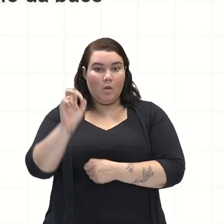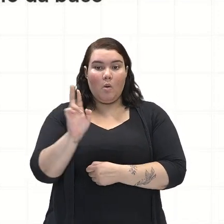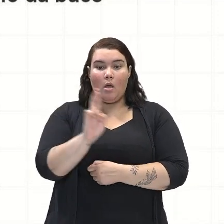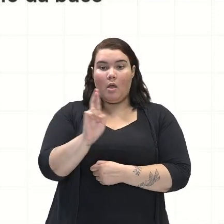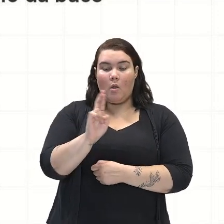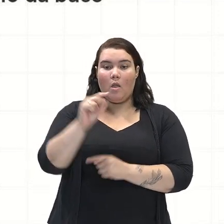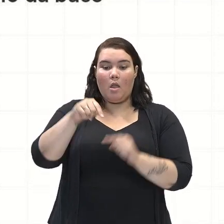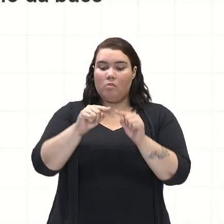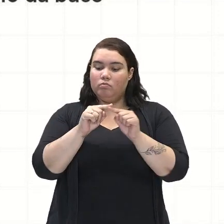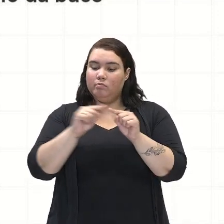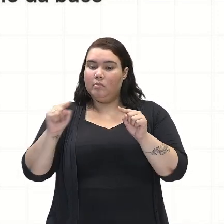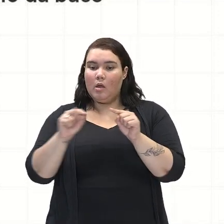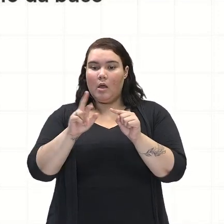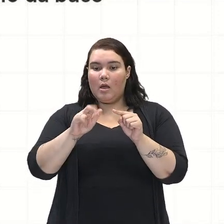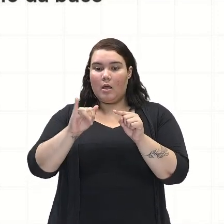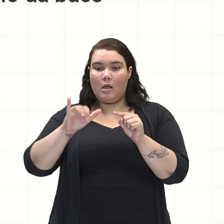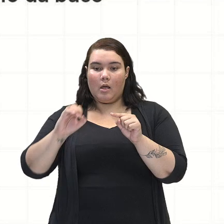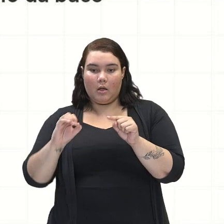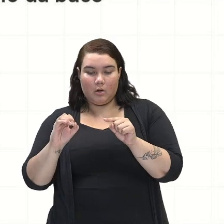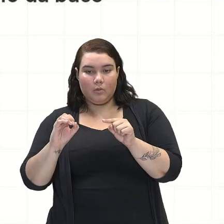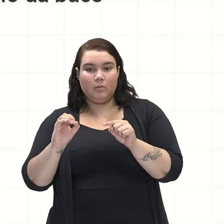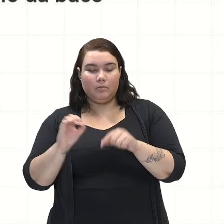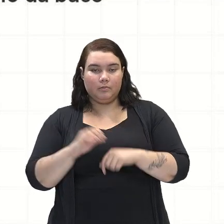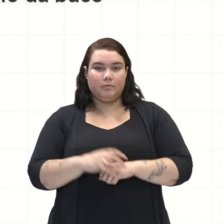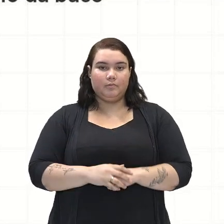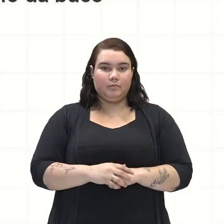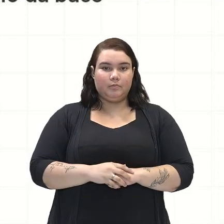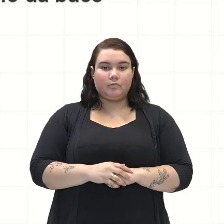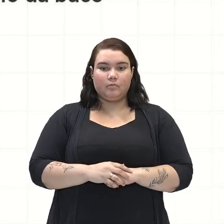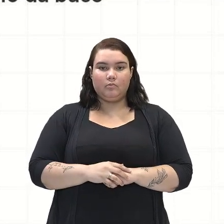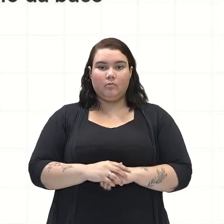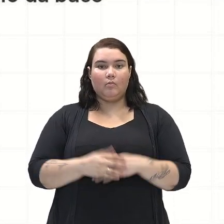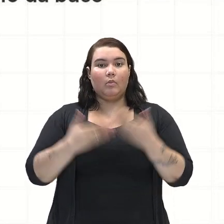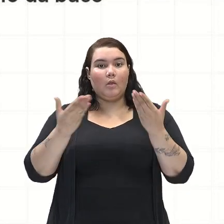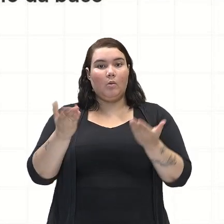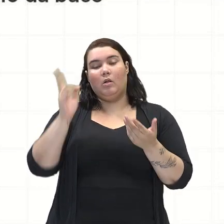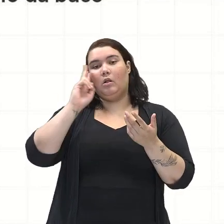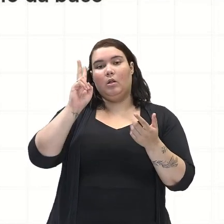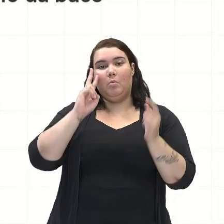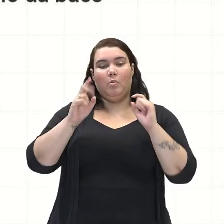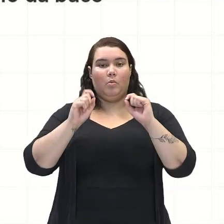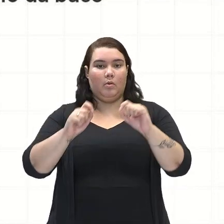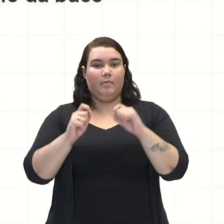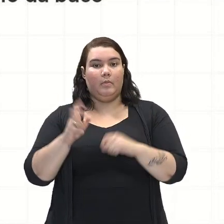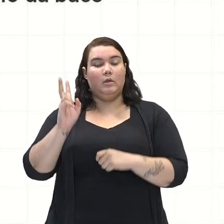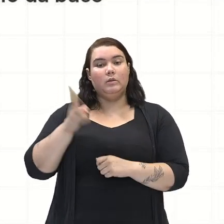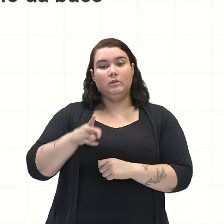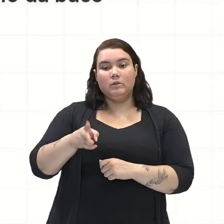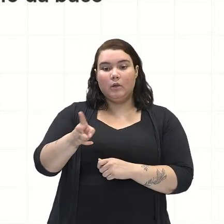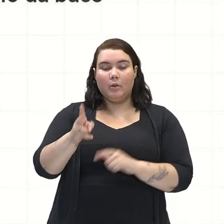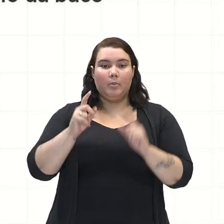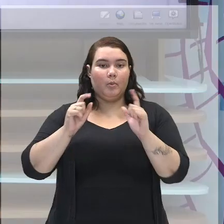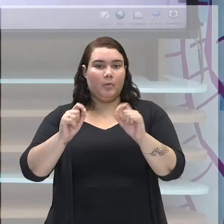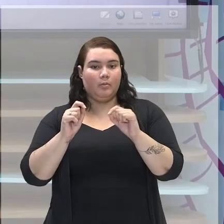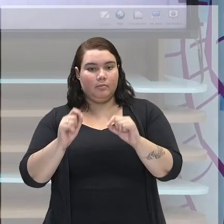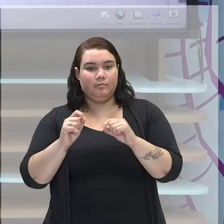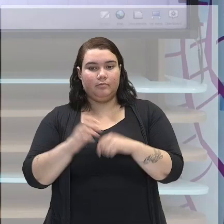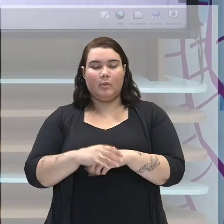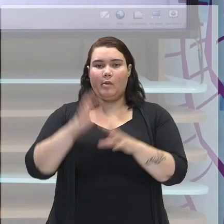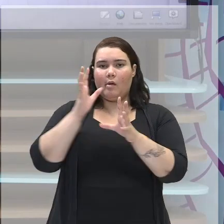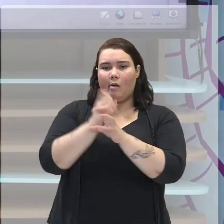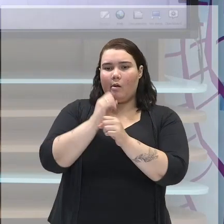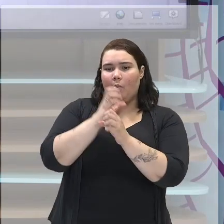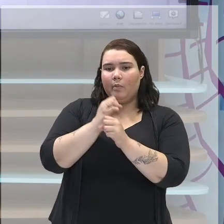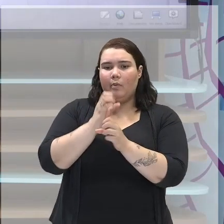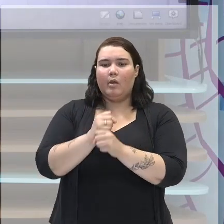é o raio da base. Então, lembrando, olha só, toda vez que nós formos